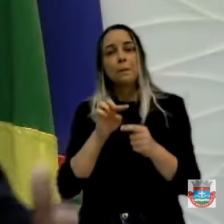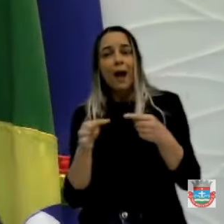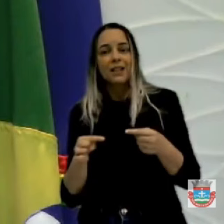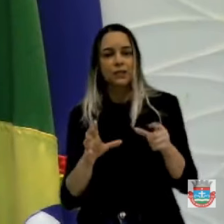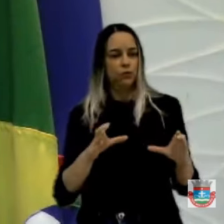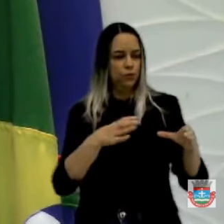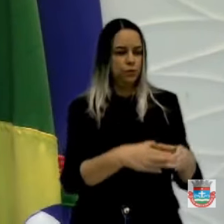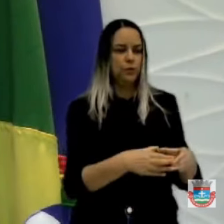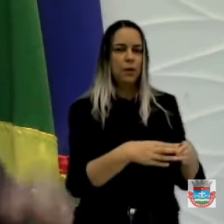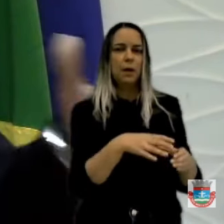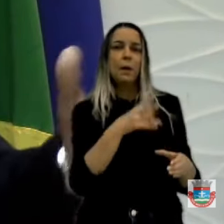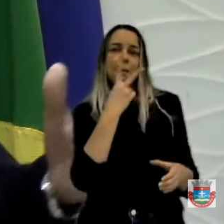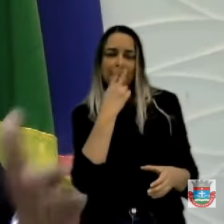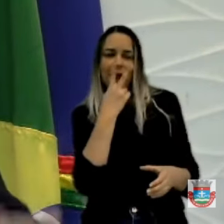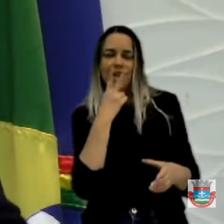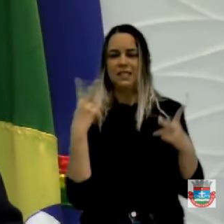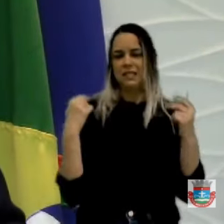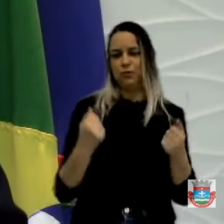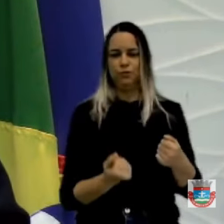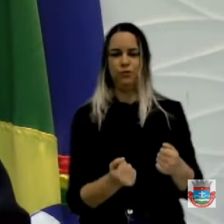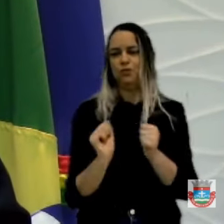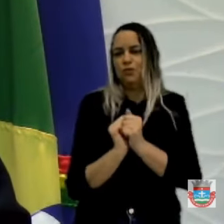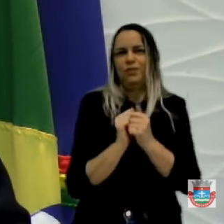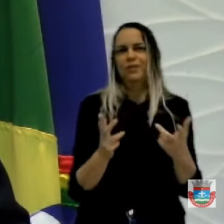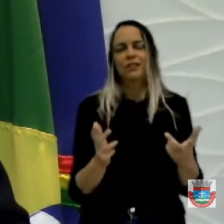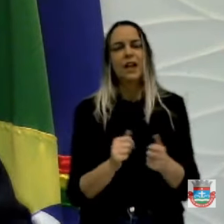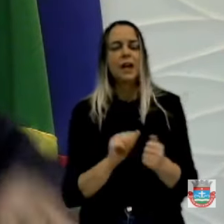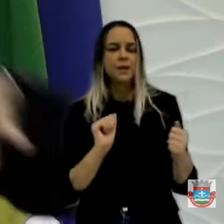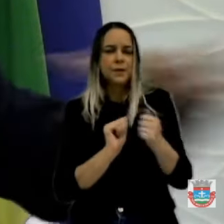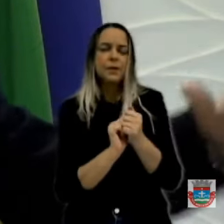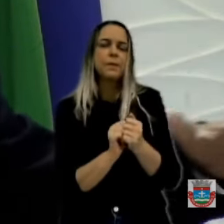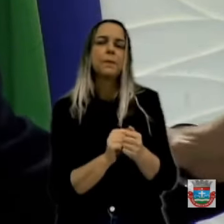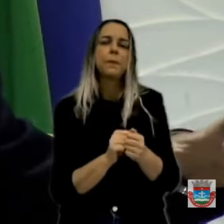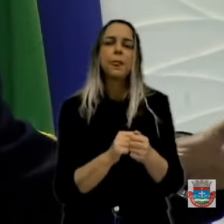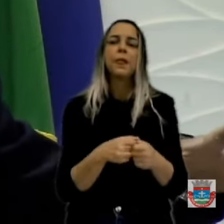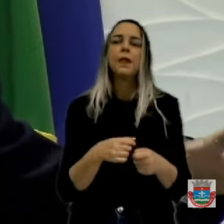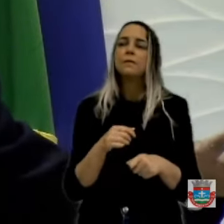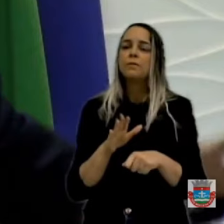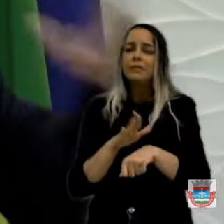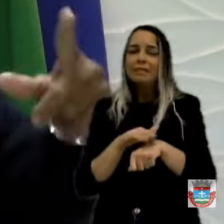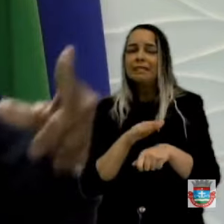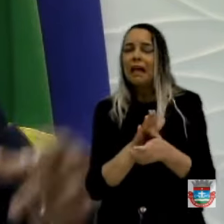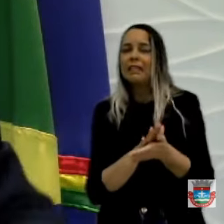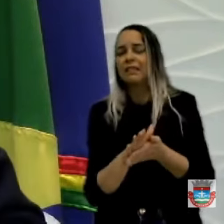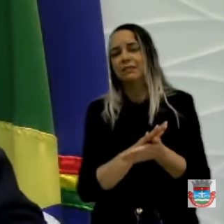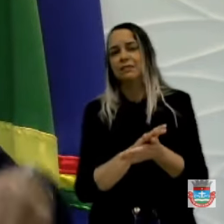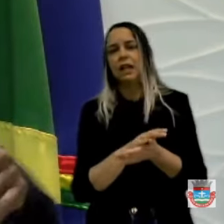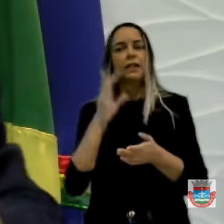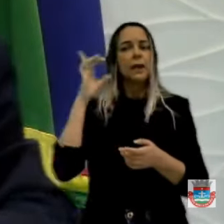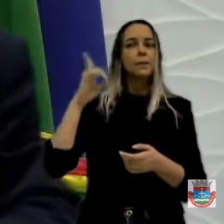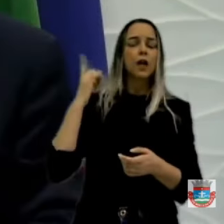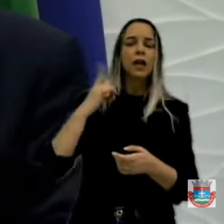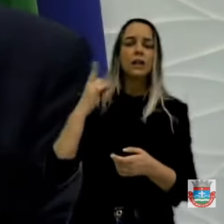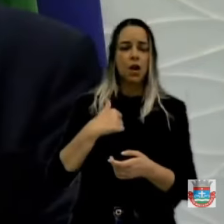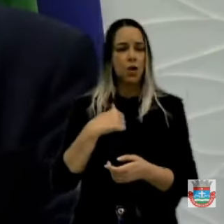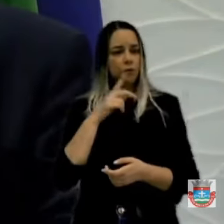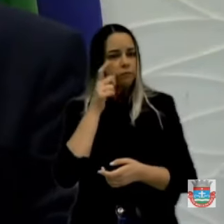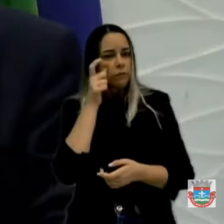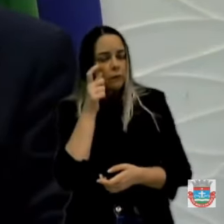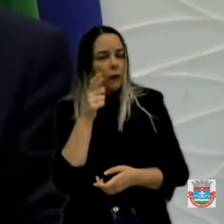da carona. É o grupo da obra pronta. Não fazem nada. É uma deputada, eu observando